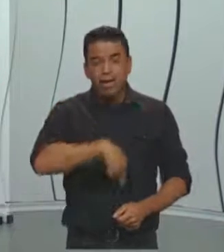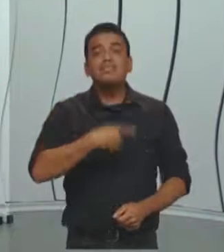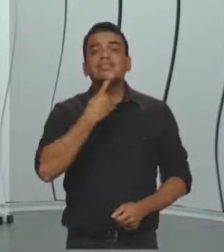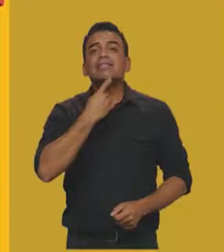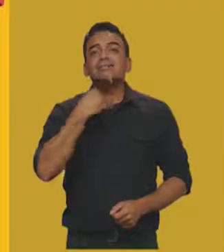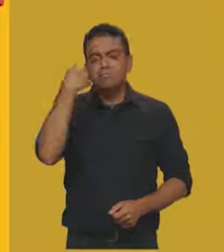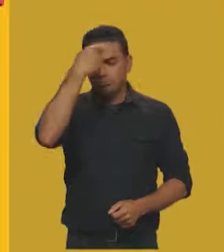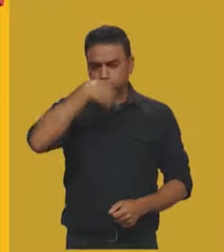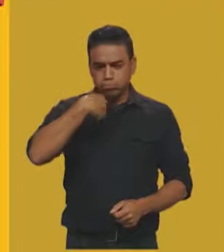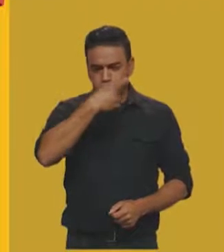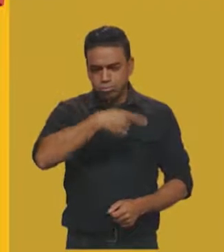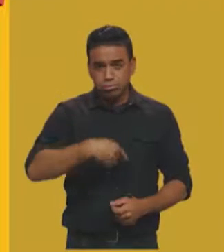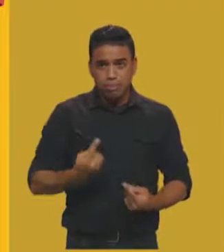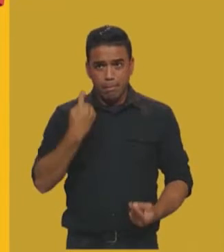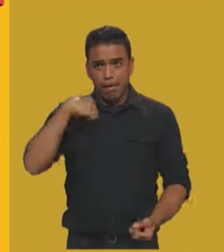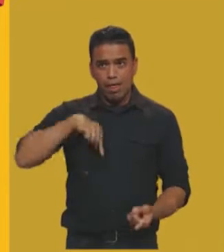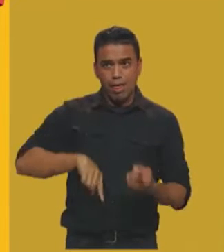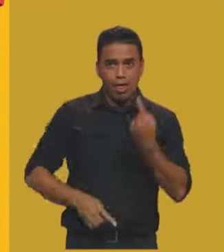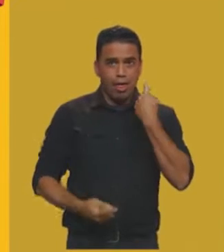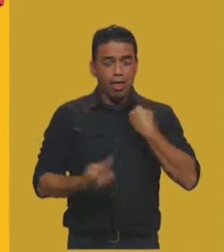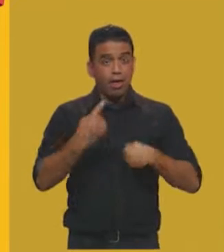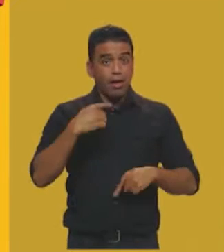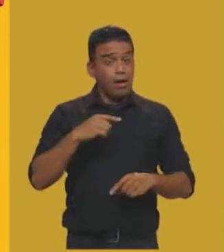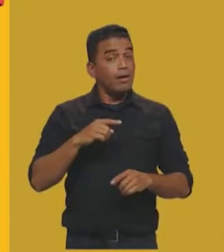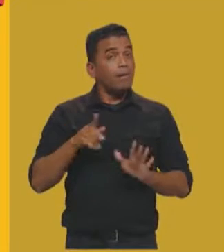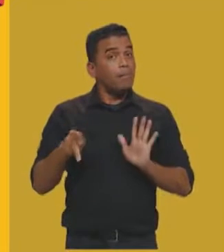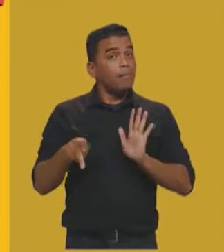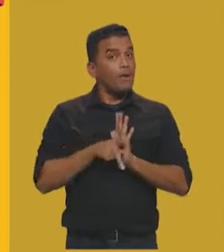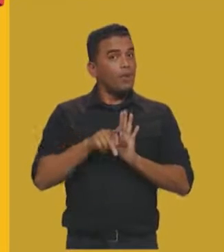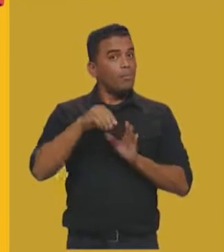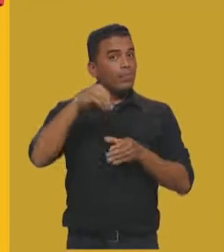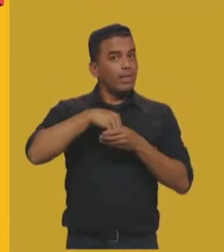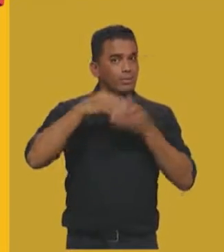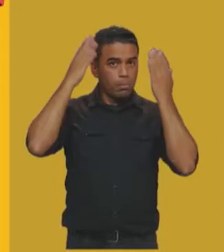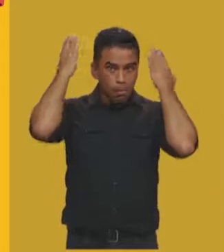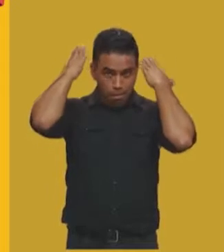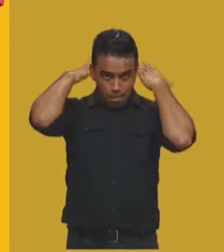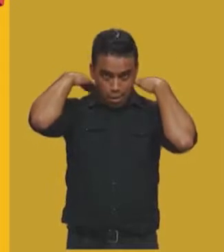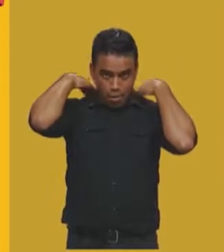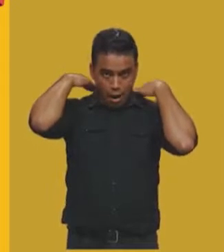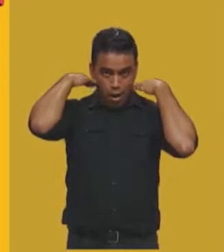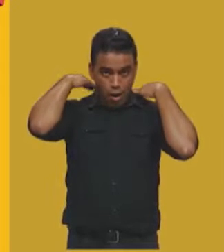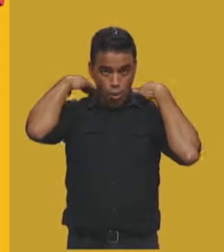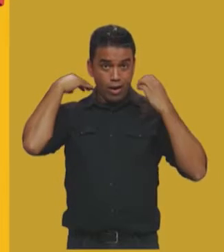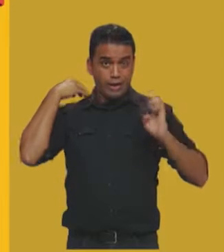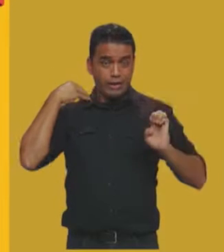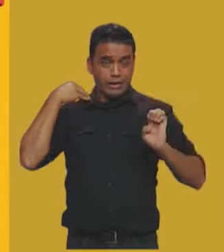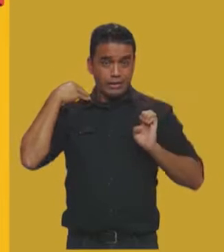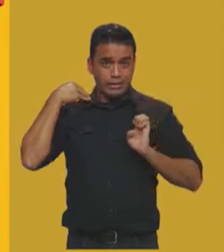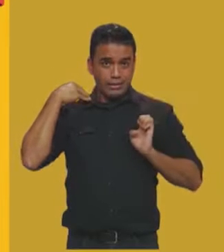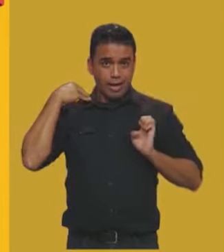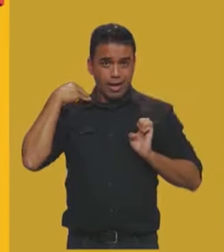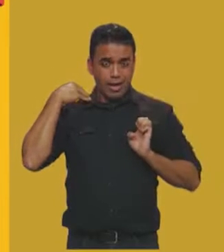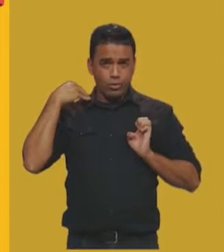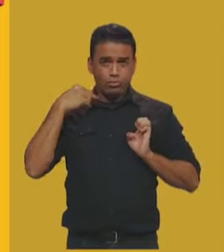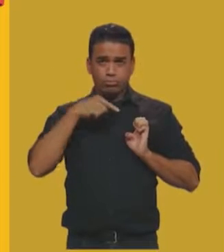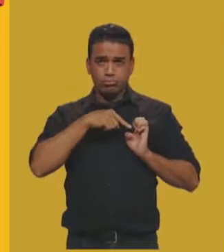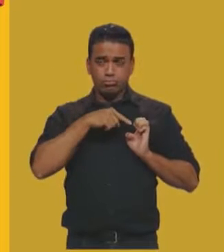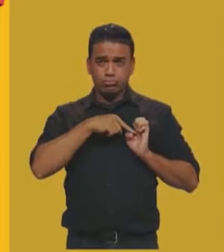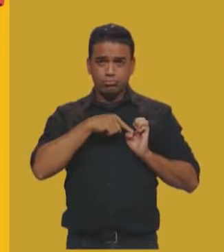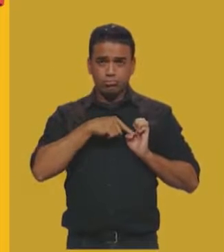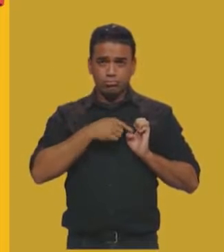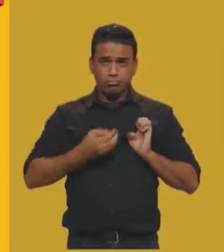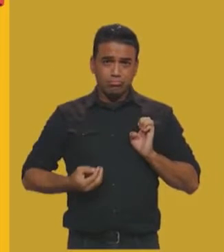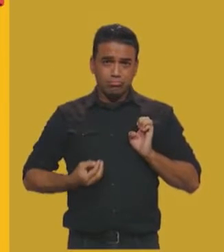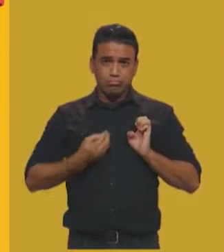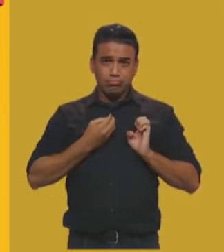sempre. O sangue, ele vem dos pulmões, entra no átrio esquerdo, que é na aurícula esquerda, e